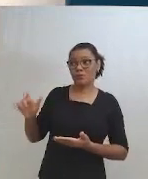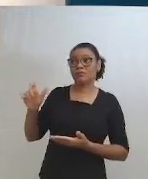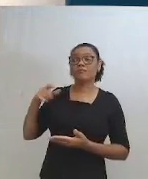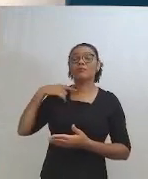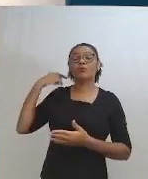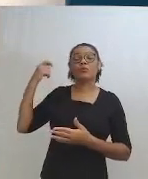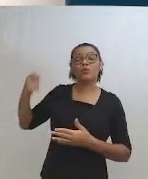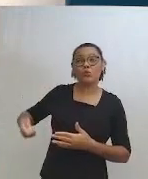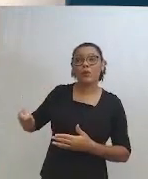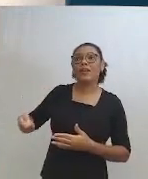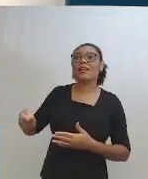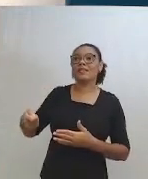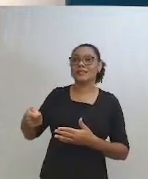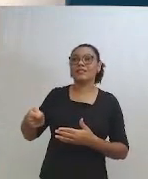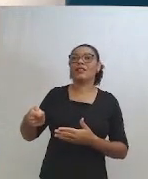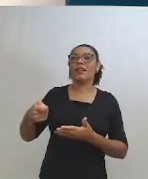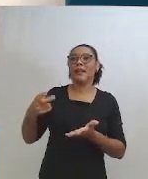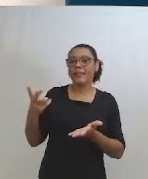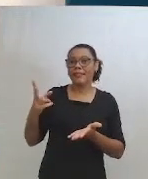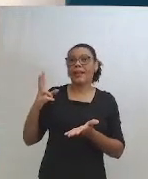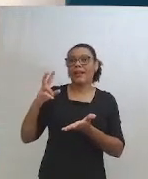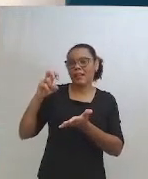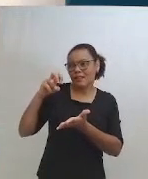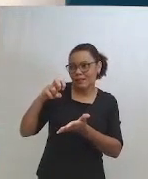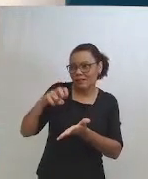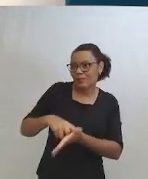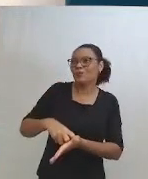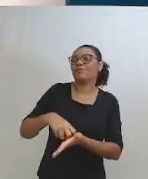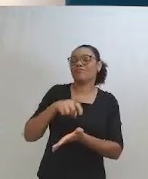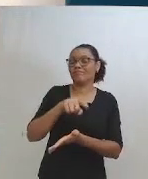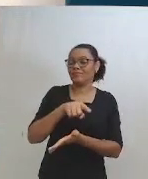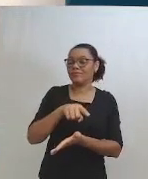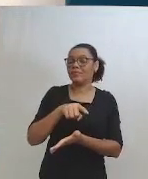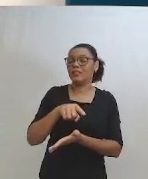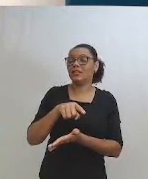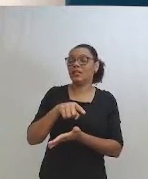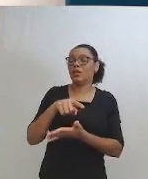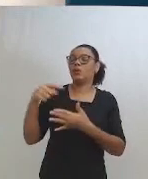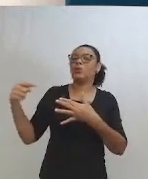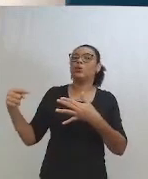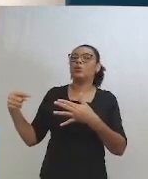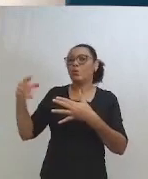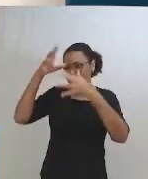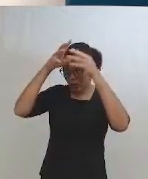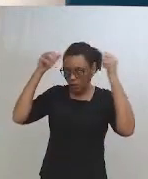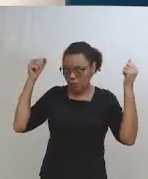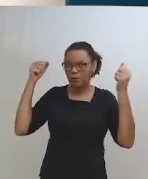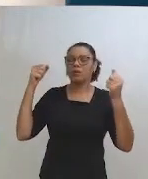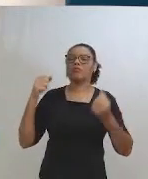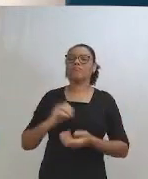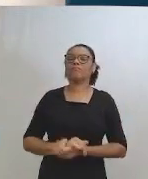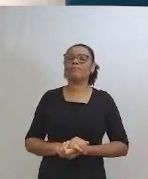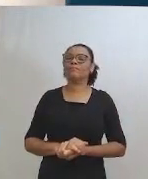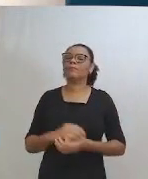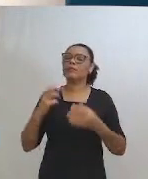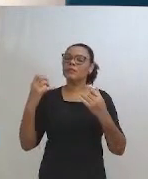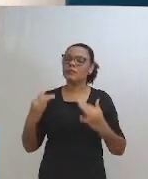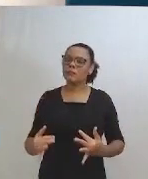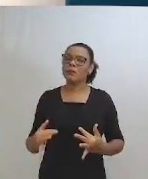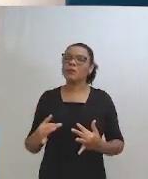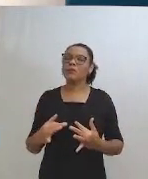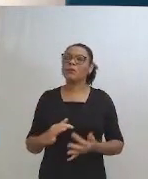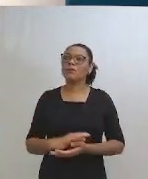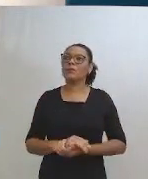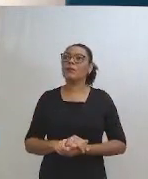e assim confirmado pelo tribunal, o tribunal ACO, disse aqui, então, taxativamente,